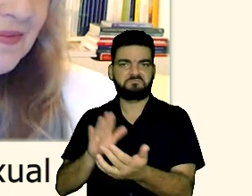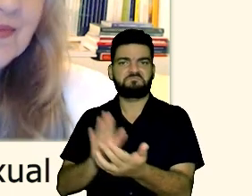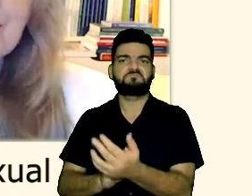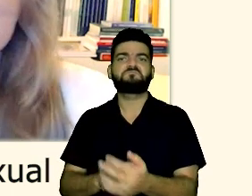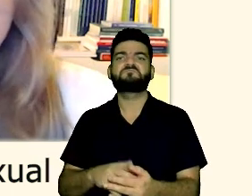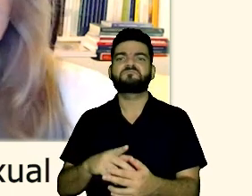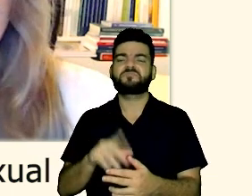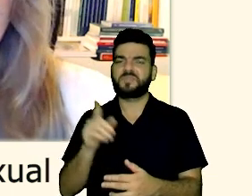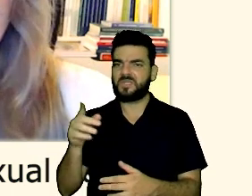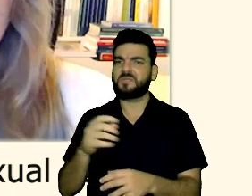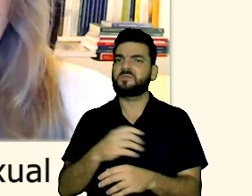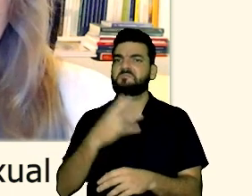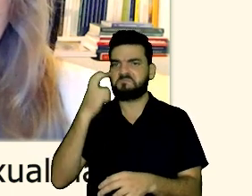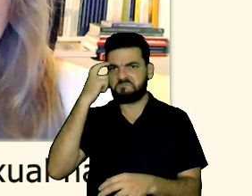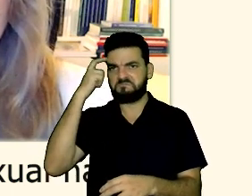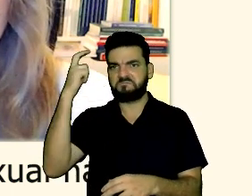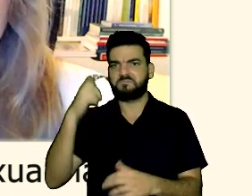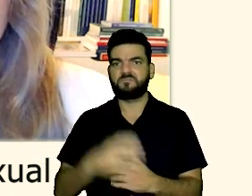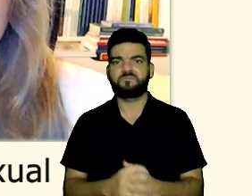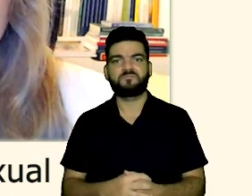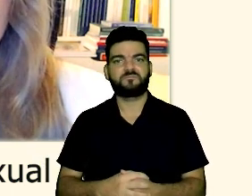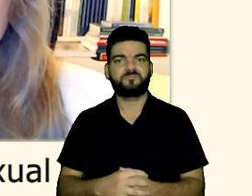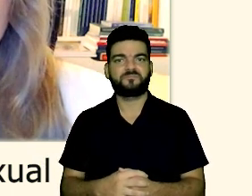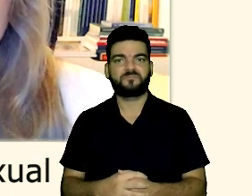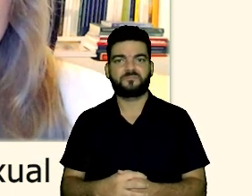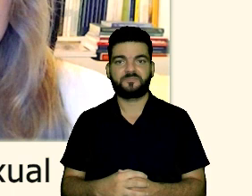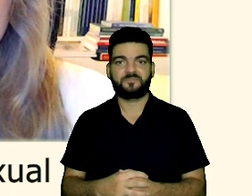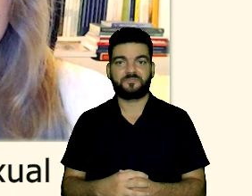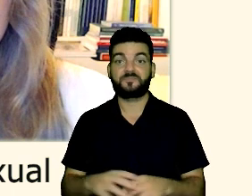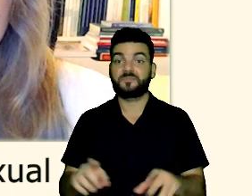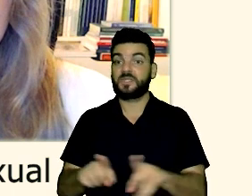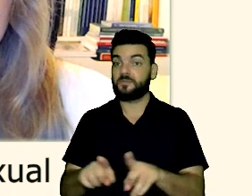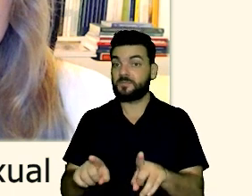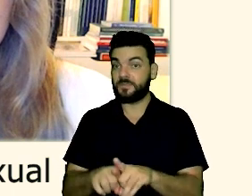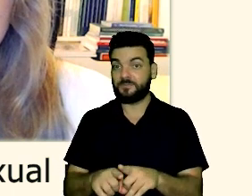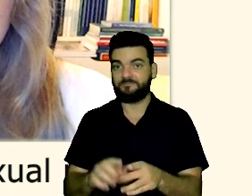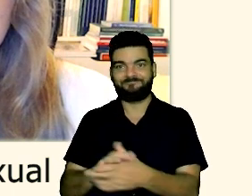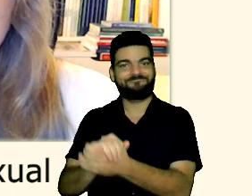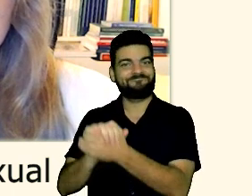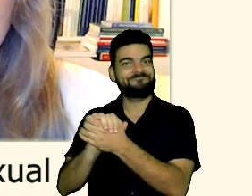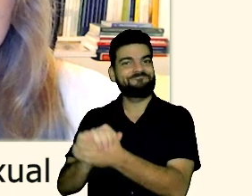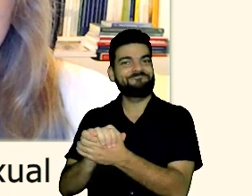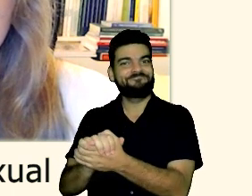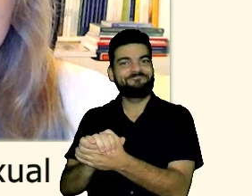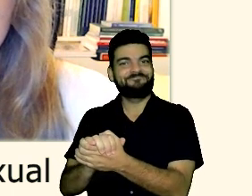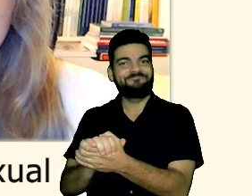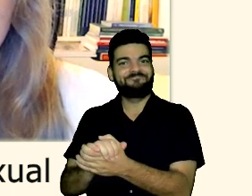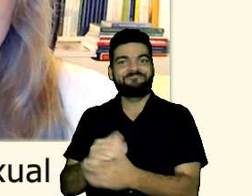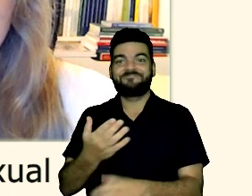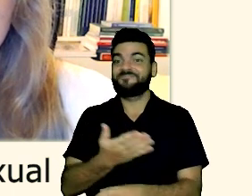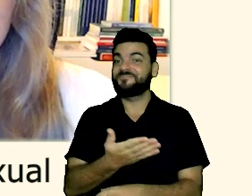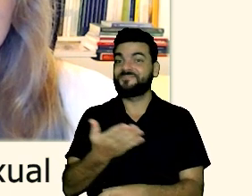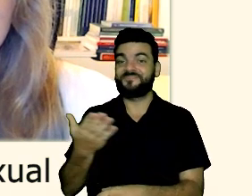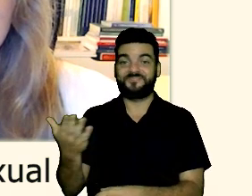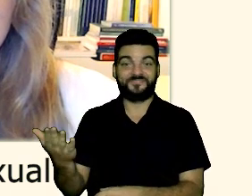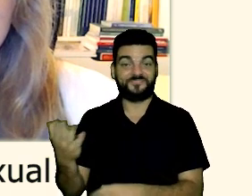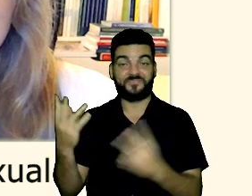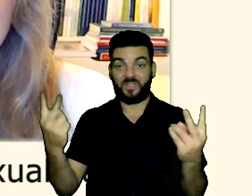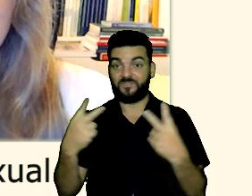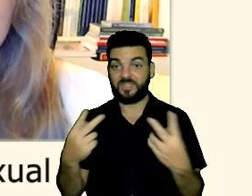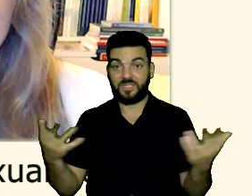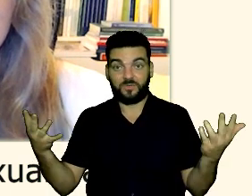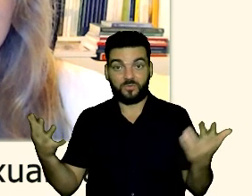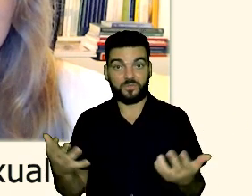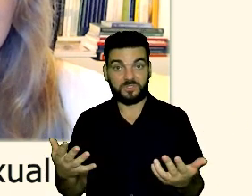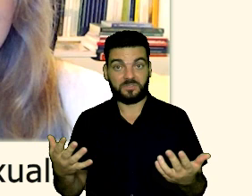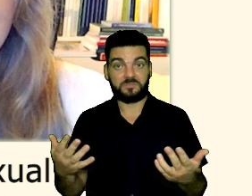Faço também um cumprimento efusivo a todos os que estão nos assistindo na data de hoje, nesse tão importante debate